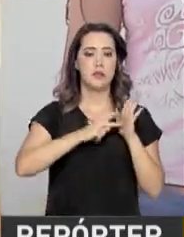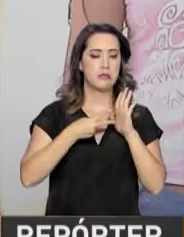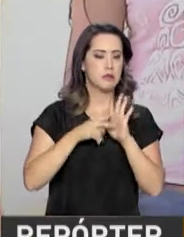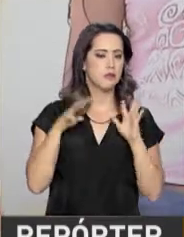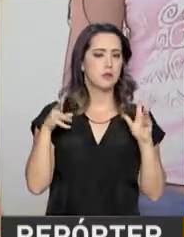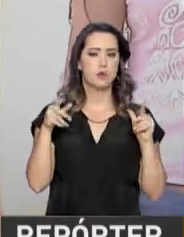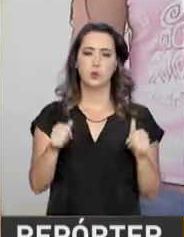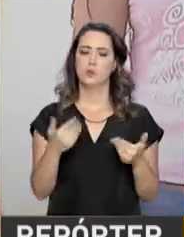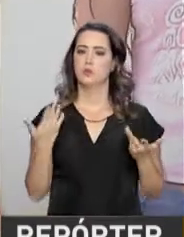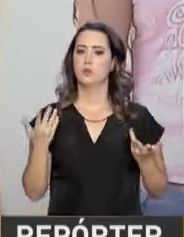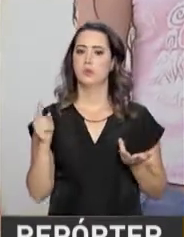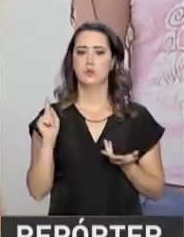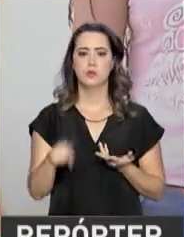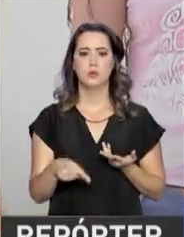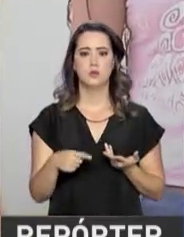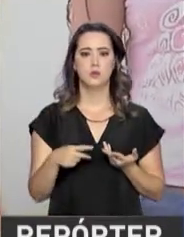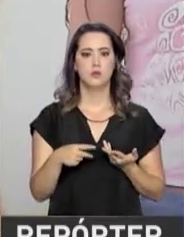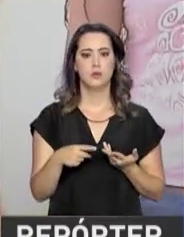Representa